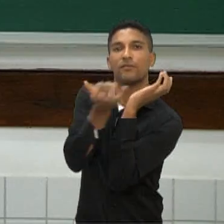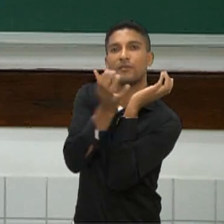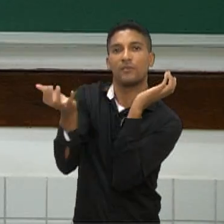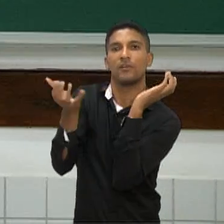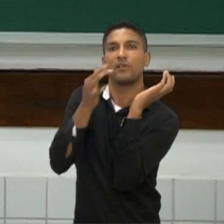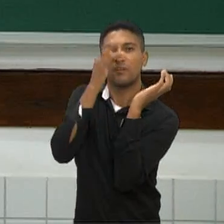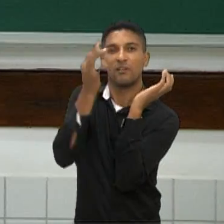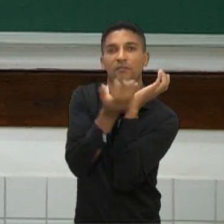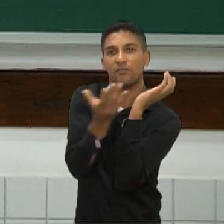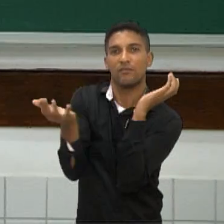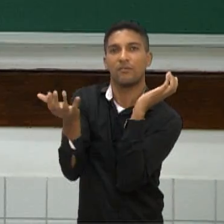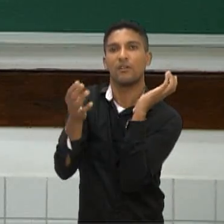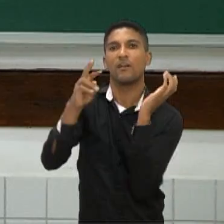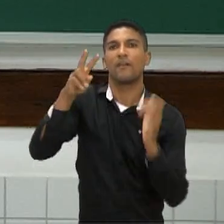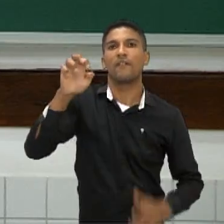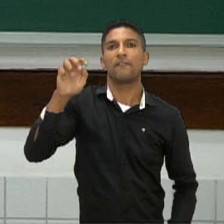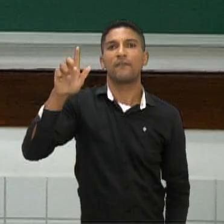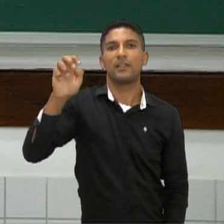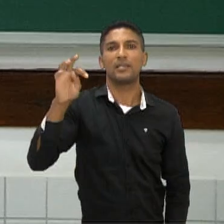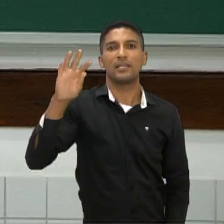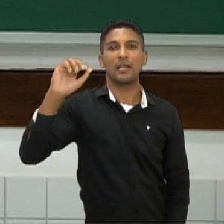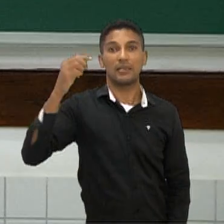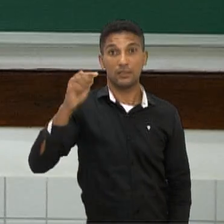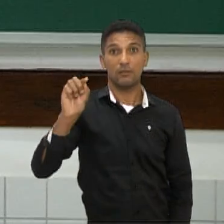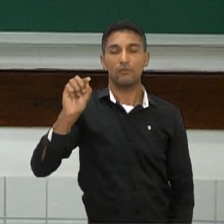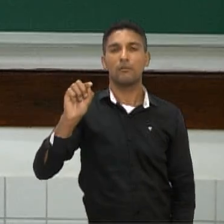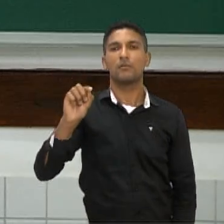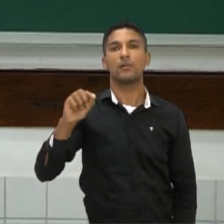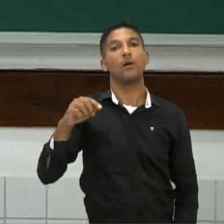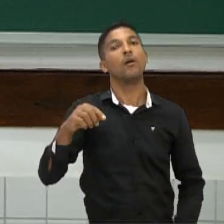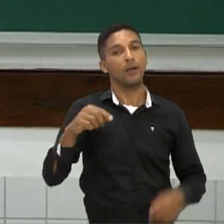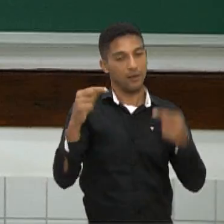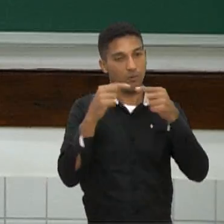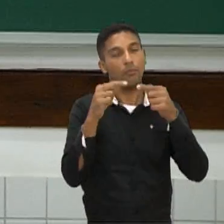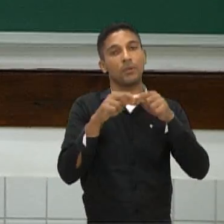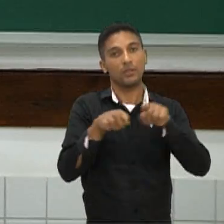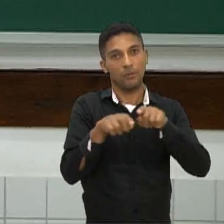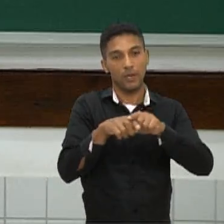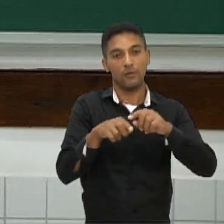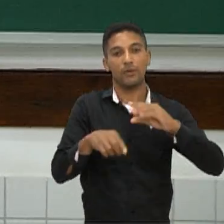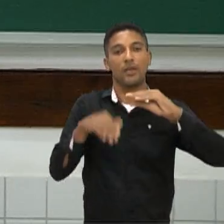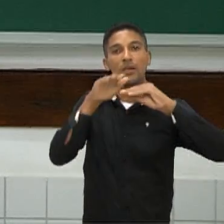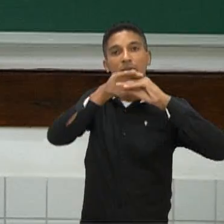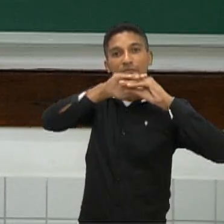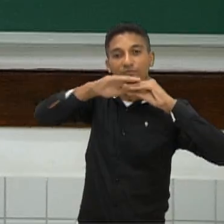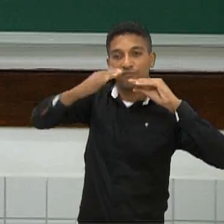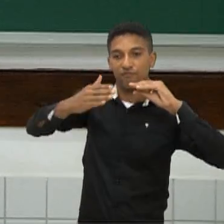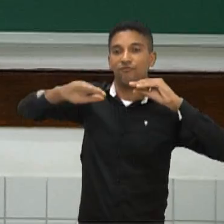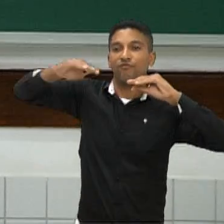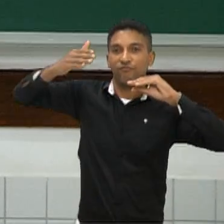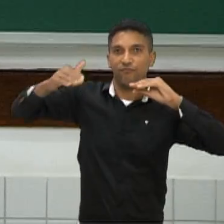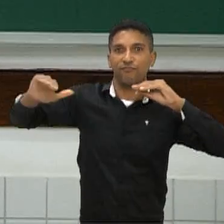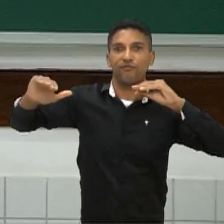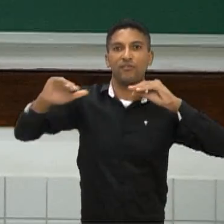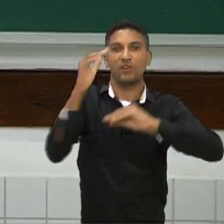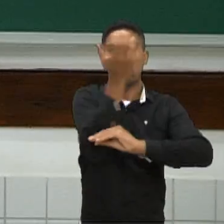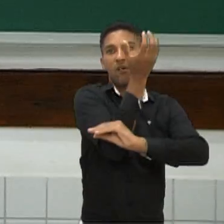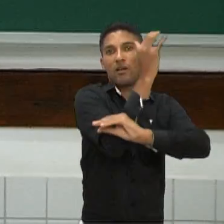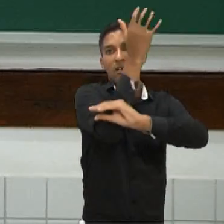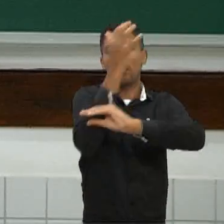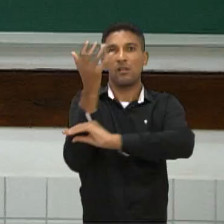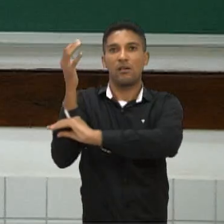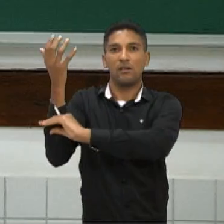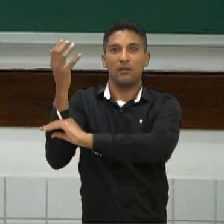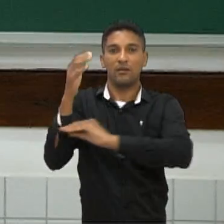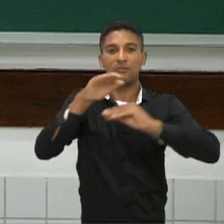principal vegetação aqui do estado do Paraná? A nossa árvore símbolo, lembrem sempre do pinhão, mata